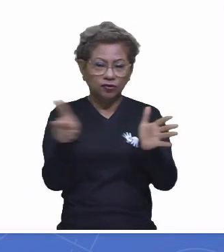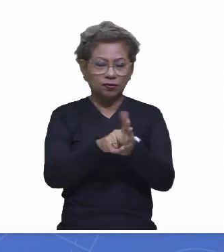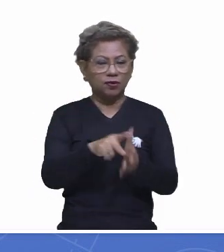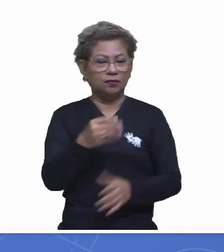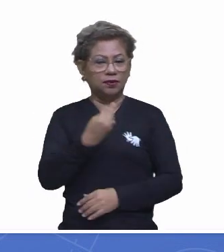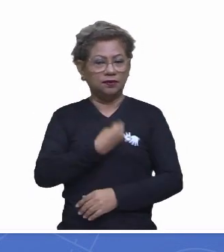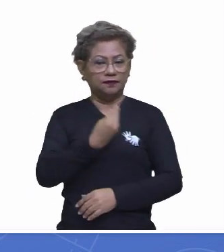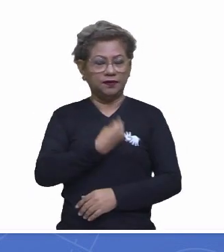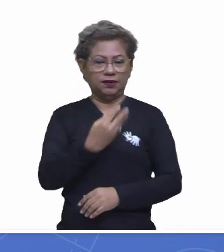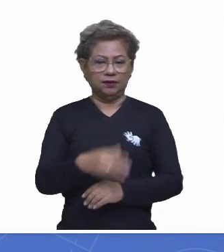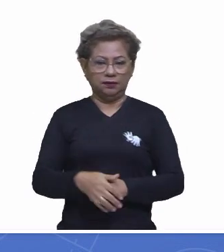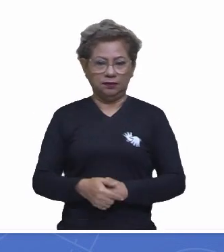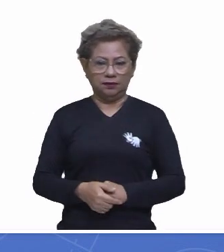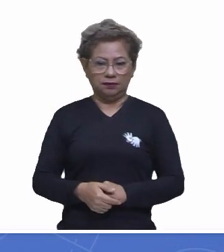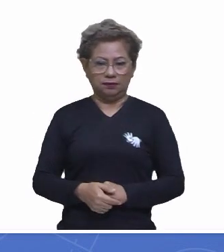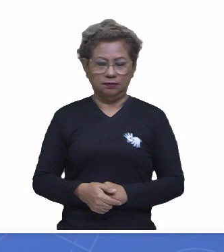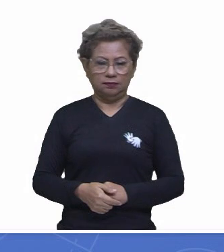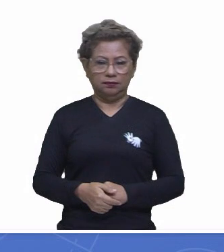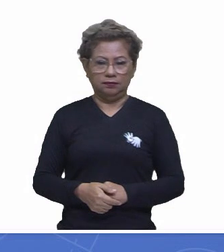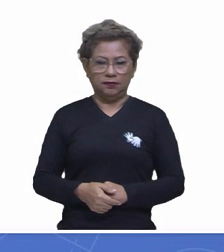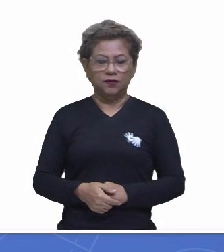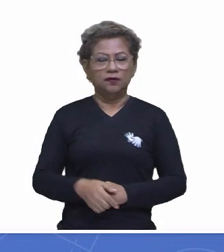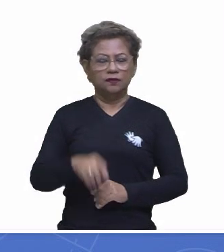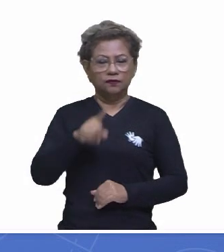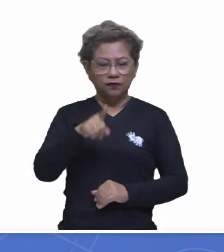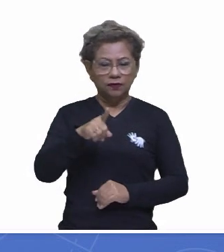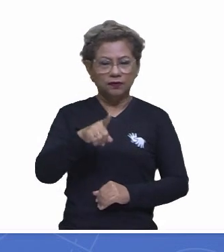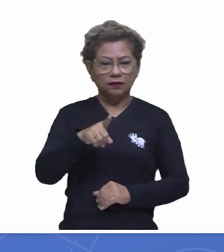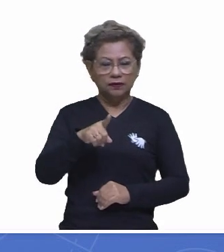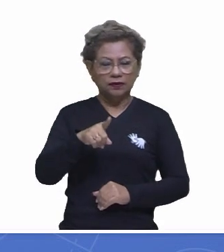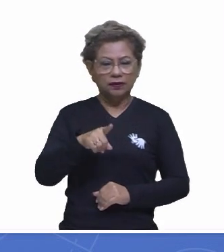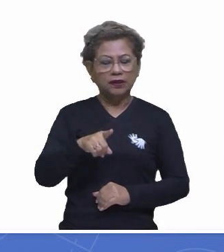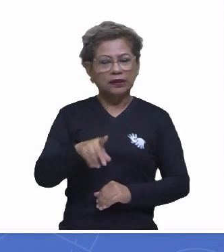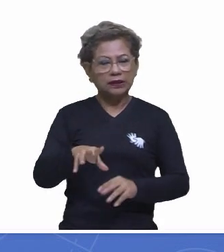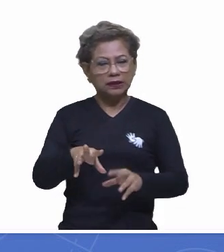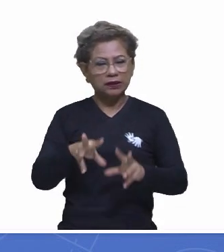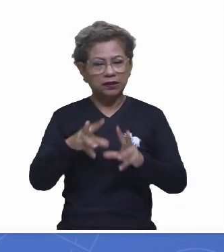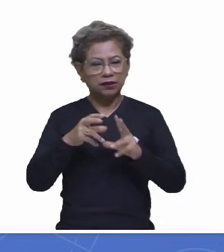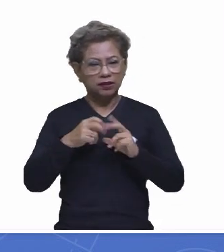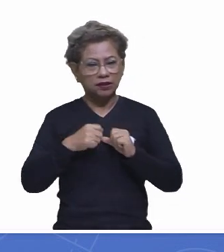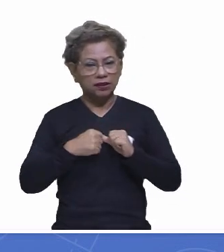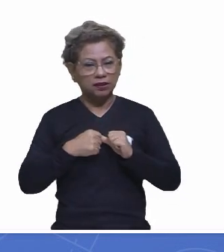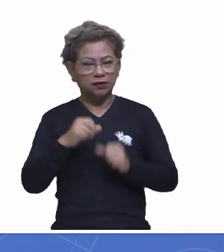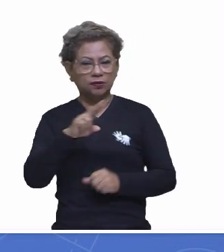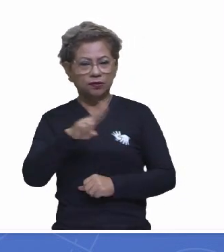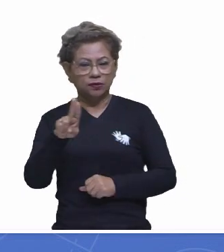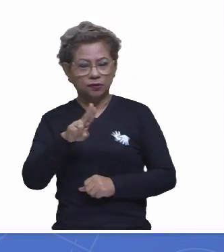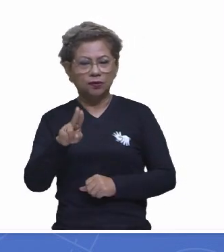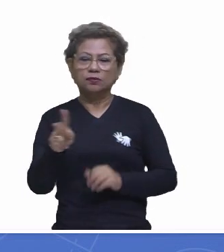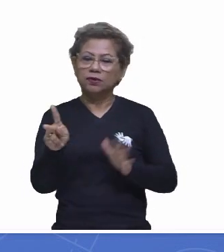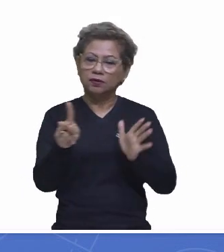processo de elaboração em que você toma posse do nome que lhe foi dado. Então, ele